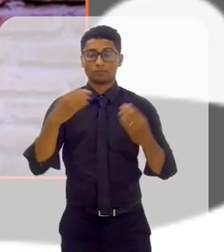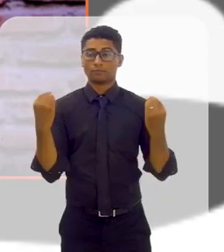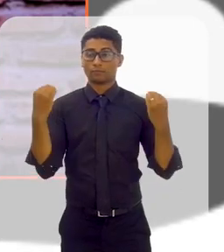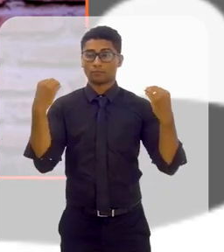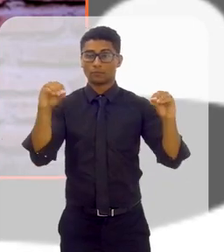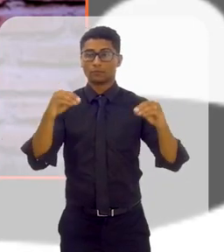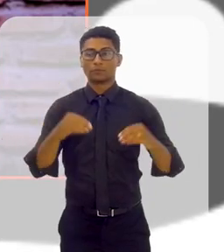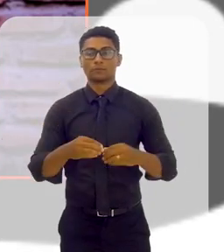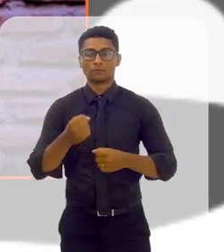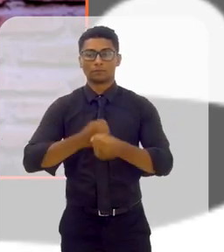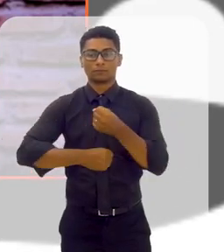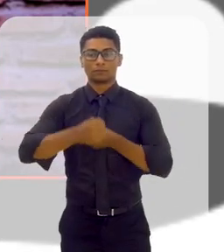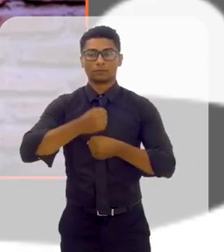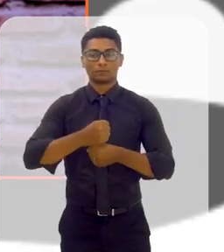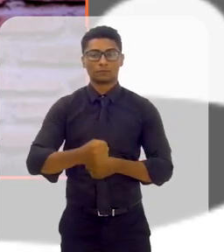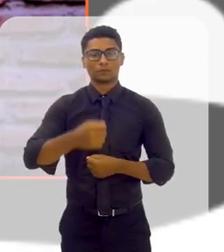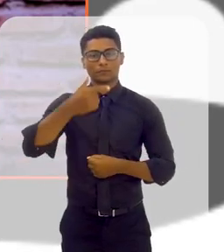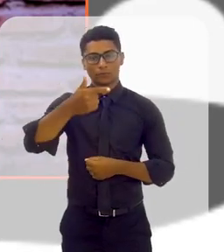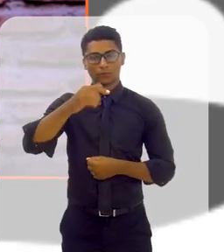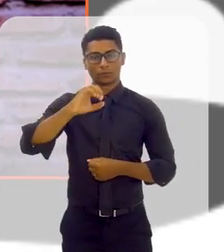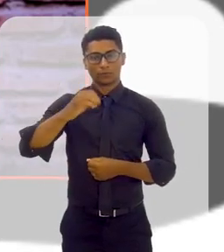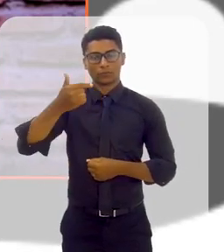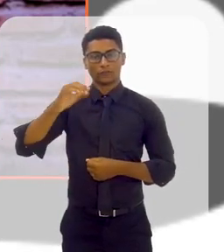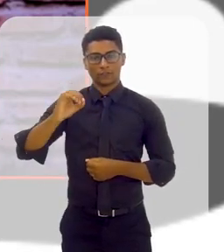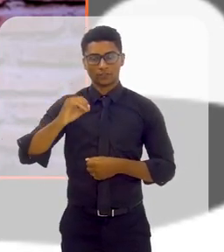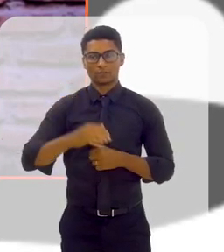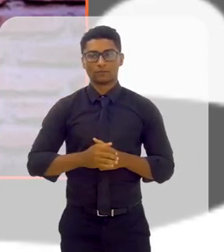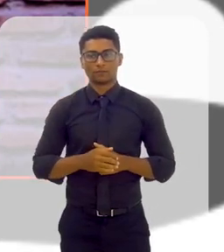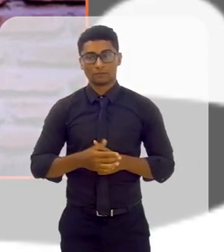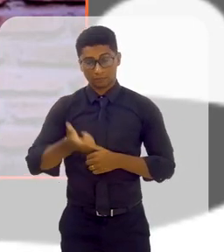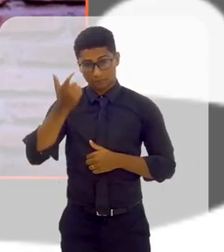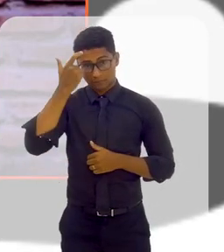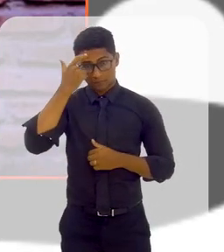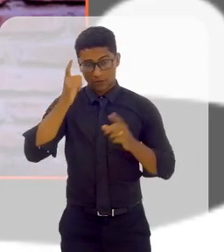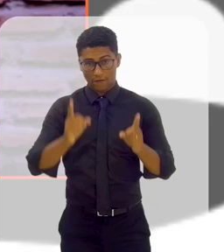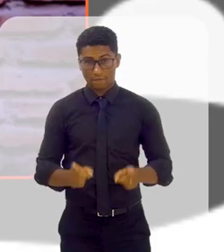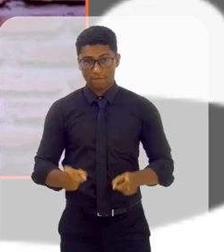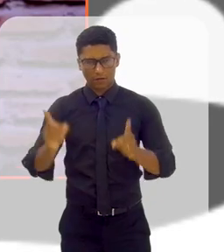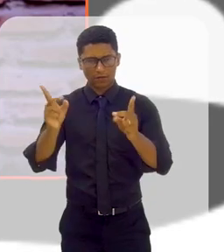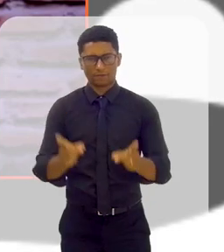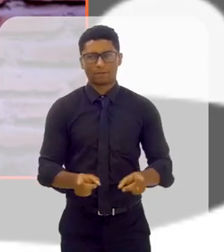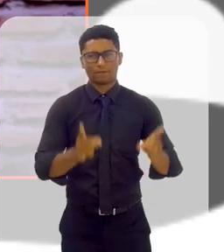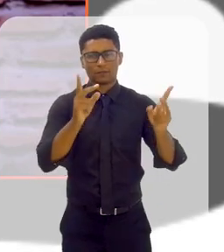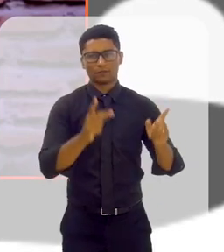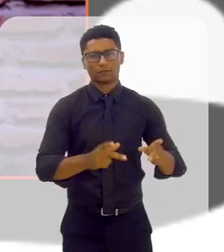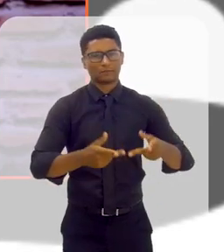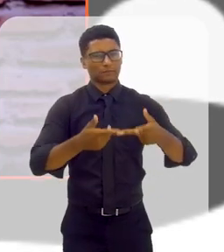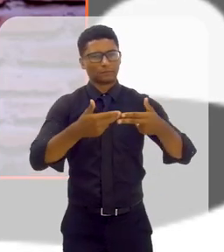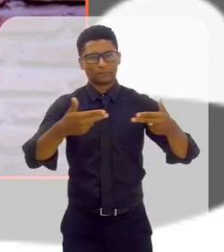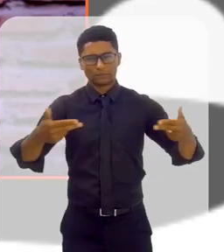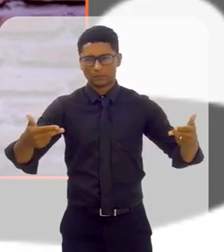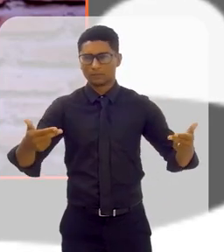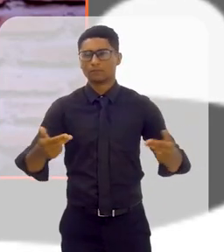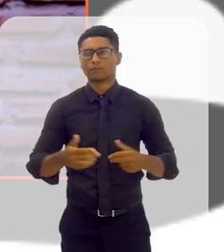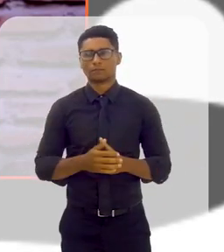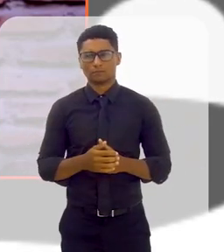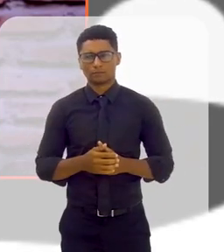ela no e-commerce em 2020 Imagine você vender produtos remanufaturados